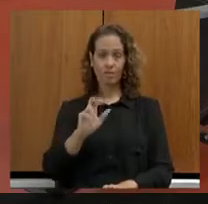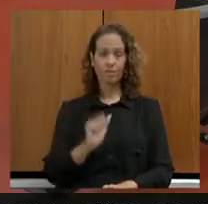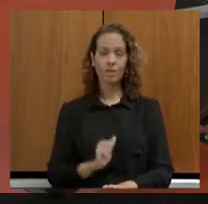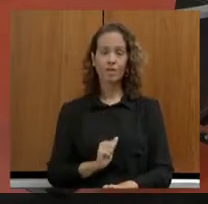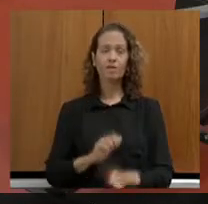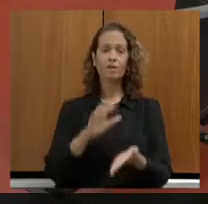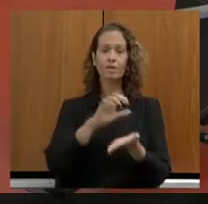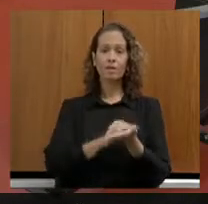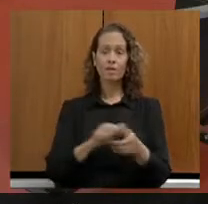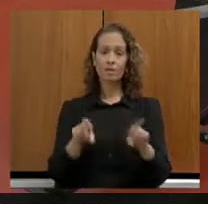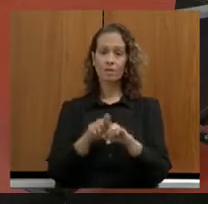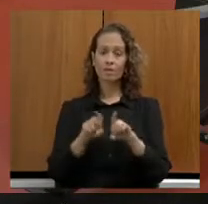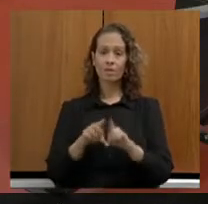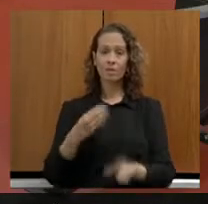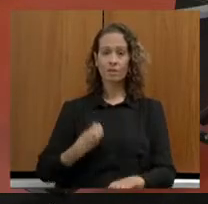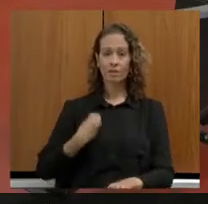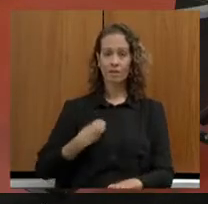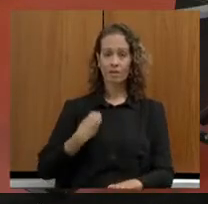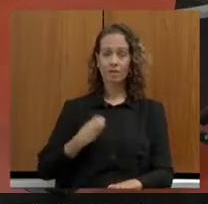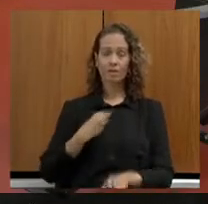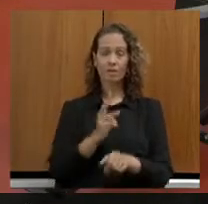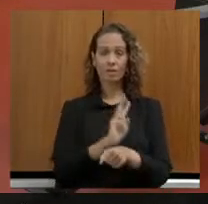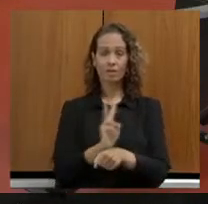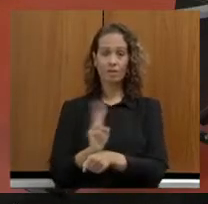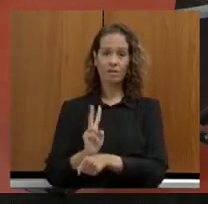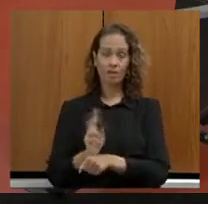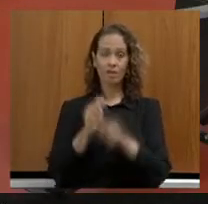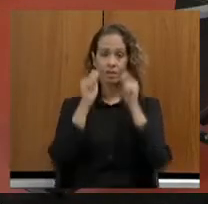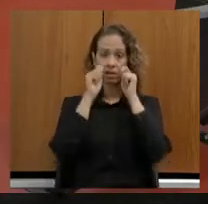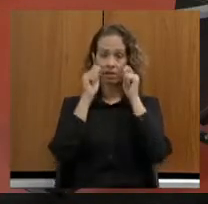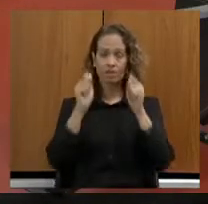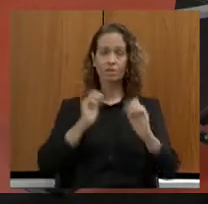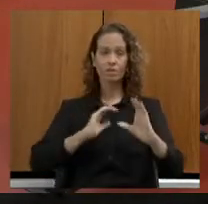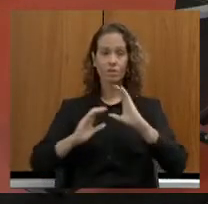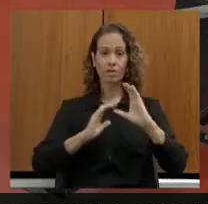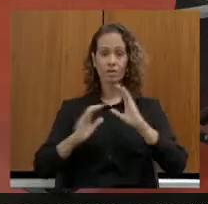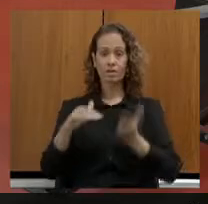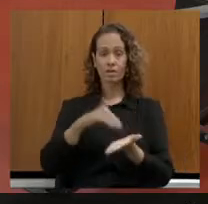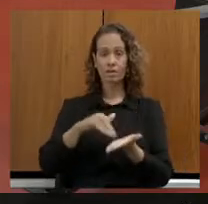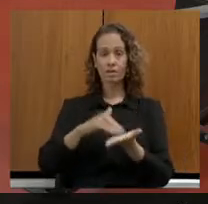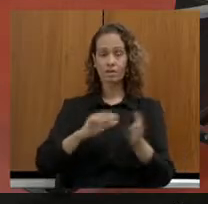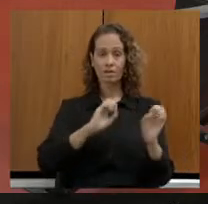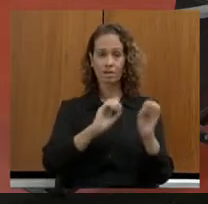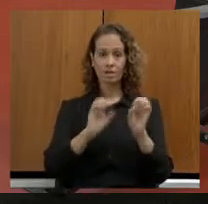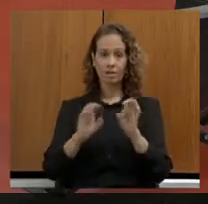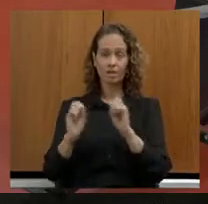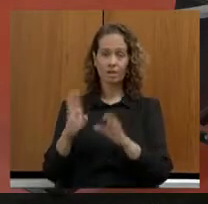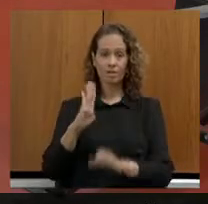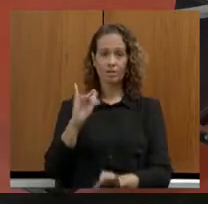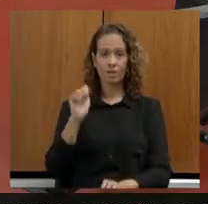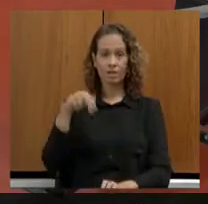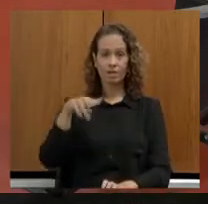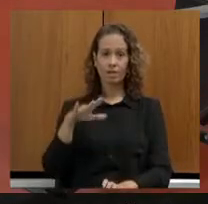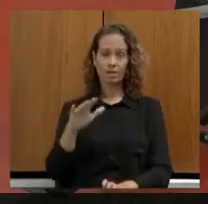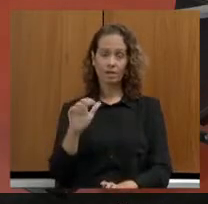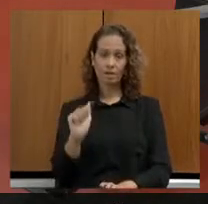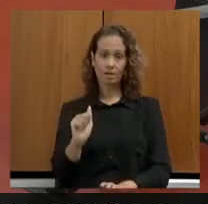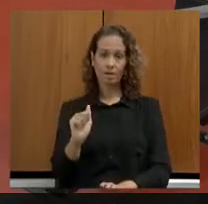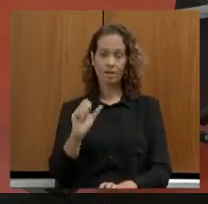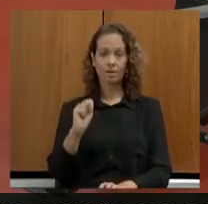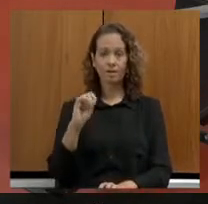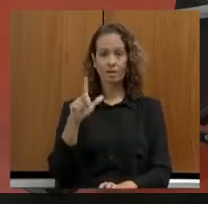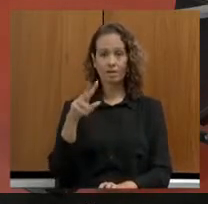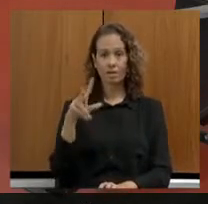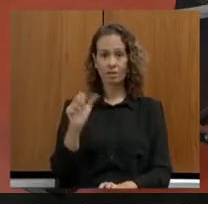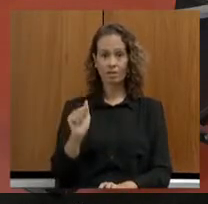registramos também a presença da chefe de assessoria de comunicação da Secretaria de Estado da Educação be e geanine Silva